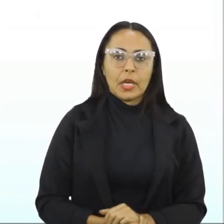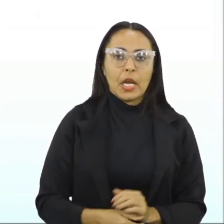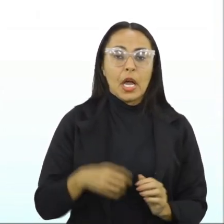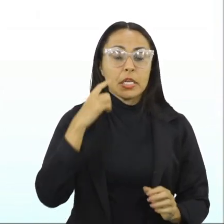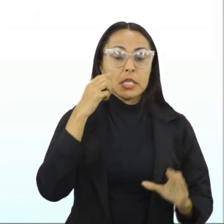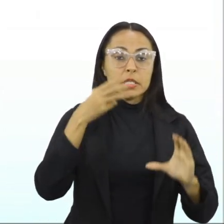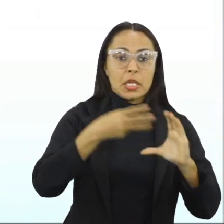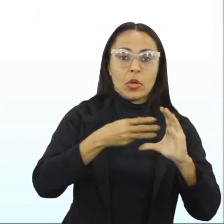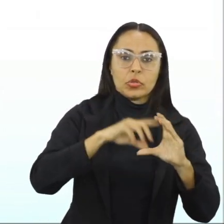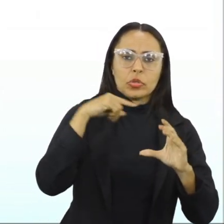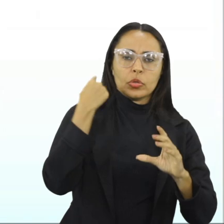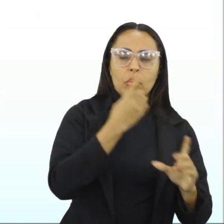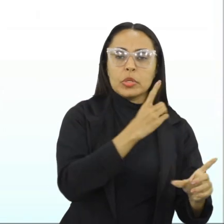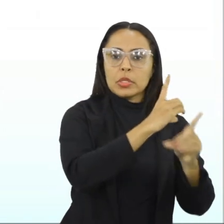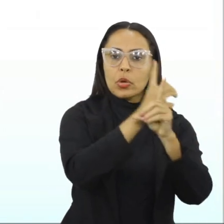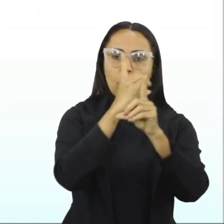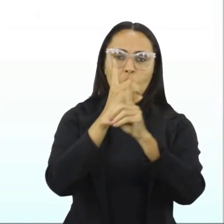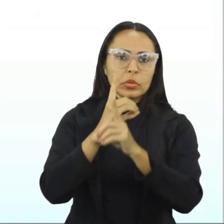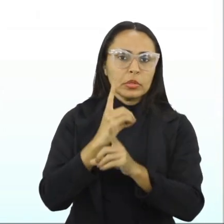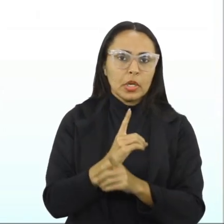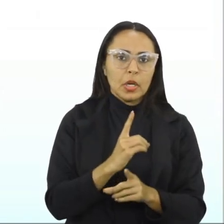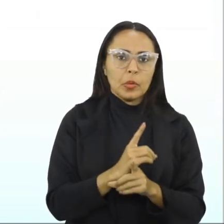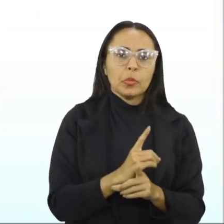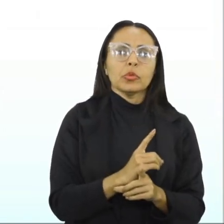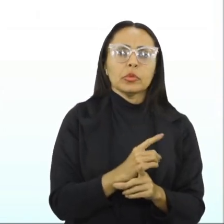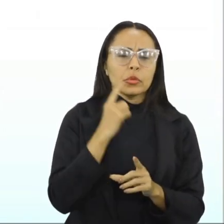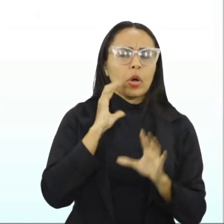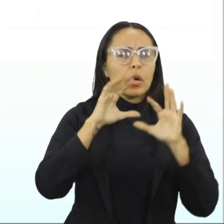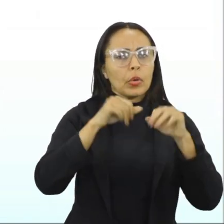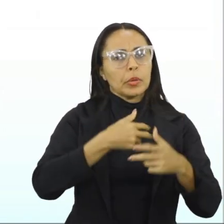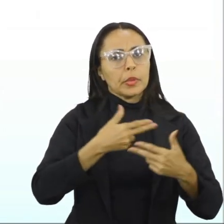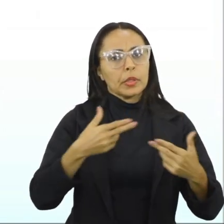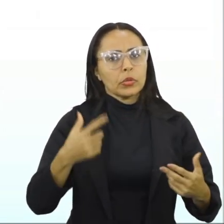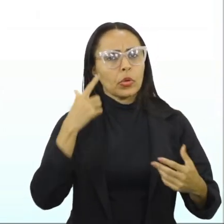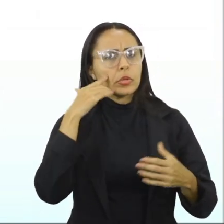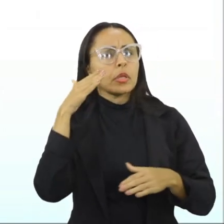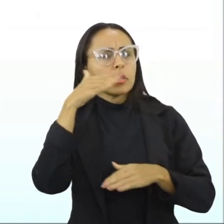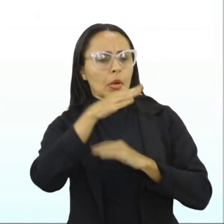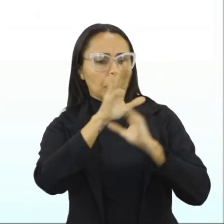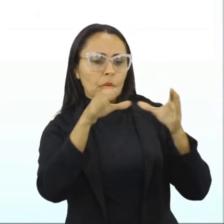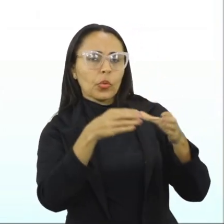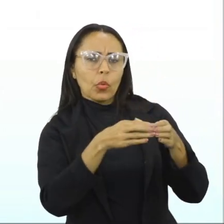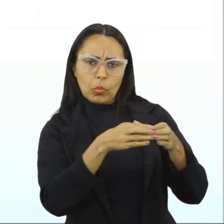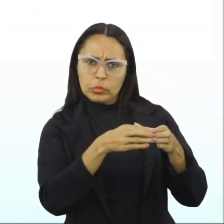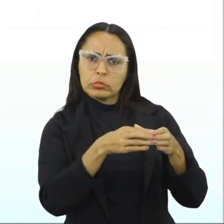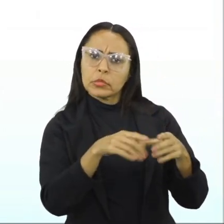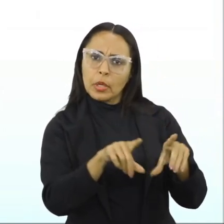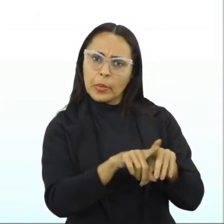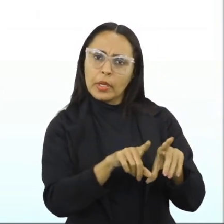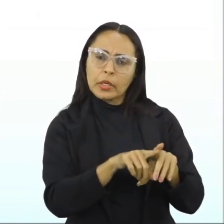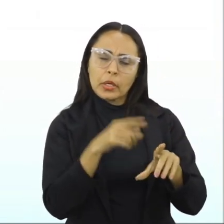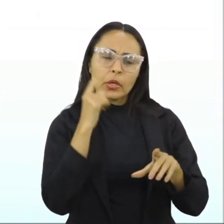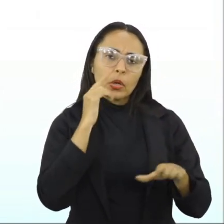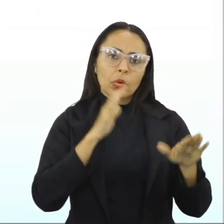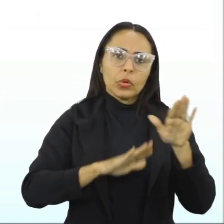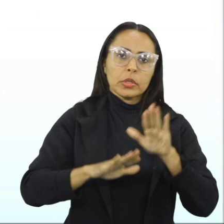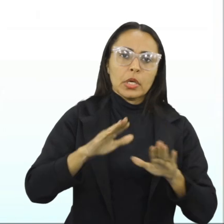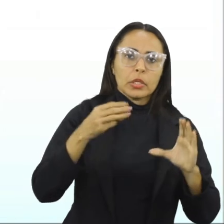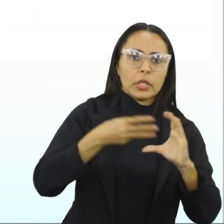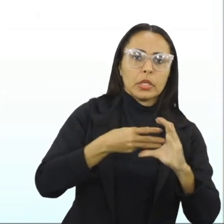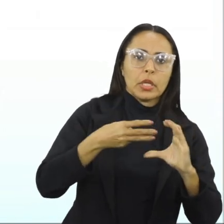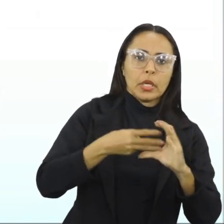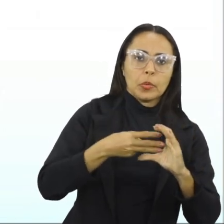as células que nós encontramos nos animaizinhos, que nós entramos nesse grupo, tá? E cuidado que a gente vai ter a